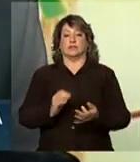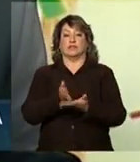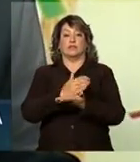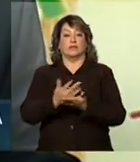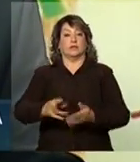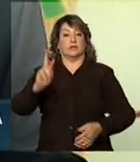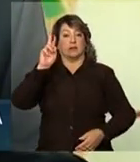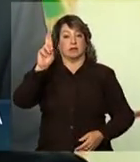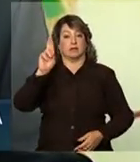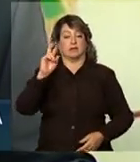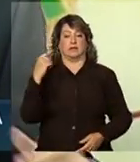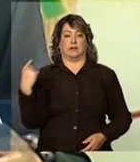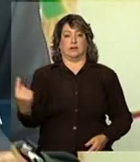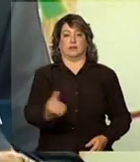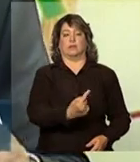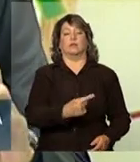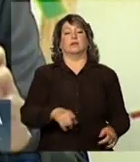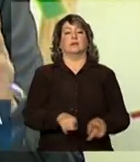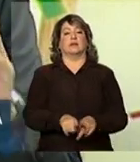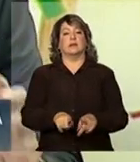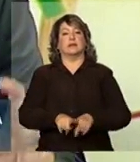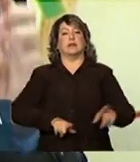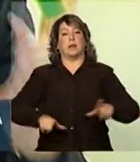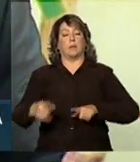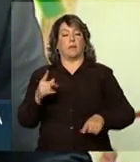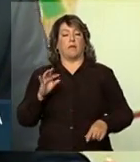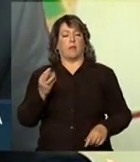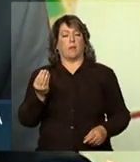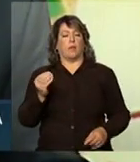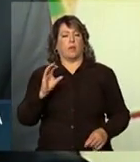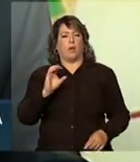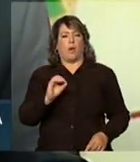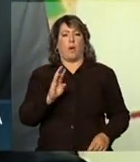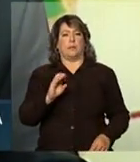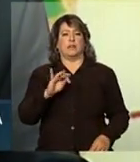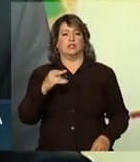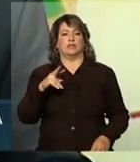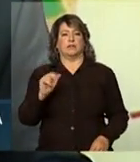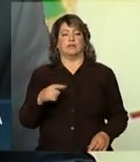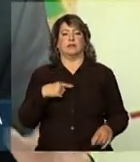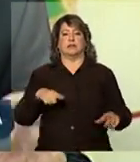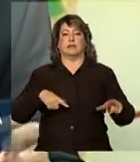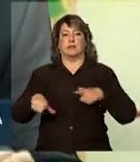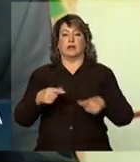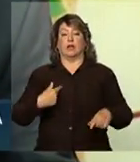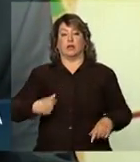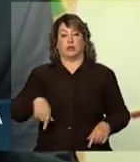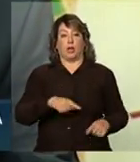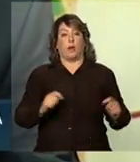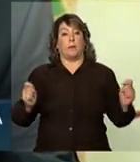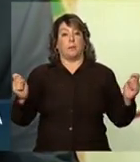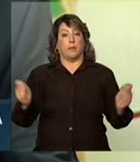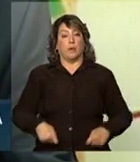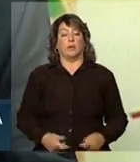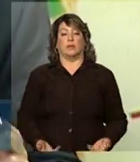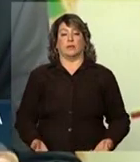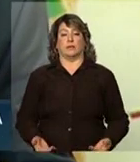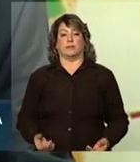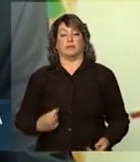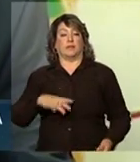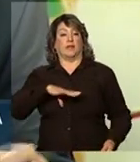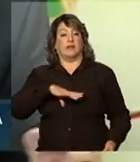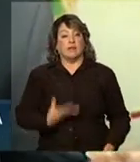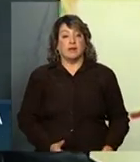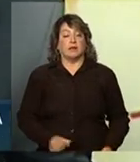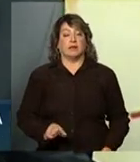de responsabilidades, mas trabalhando de uma forma muito objetiva, né? Trabalhando de que, para a gente poder